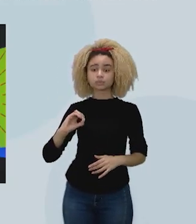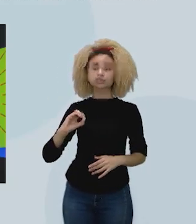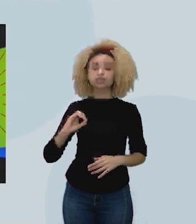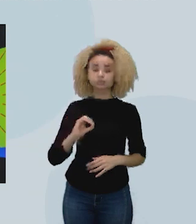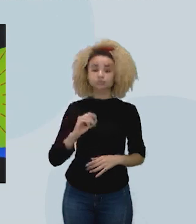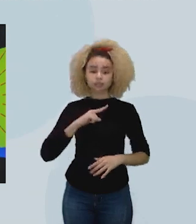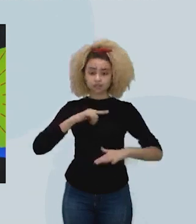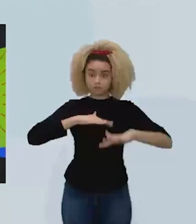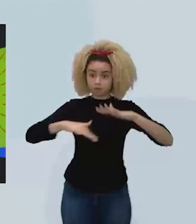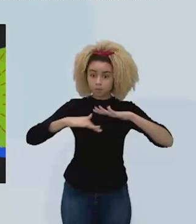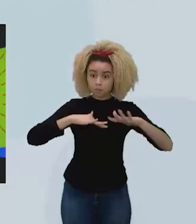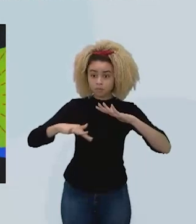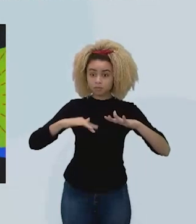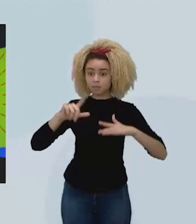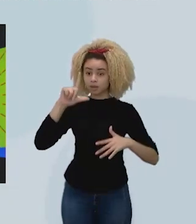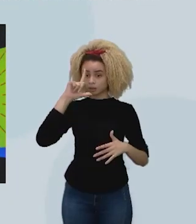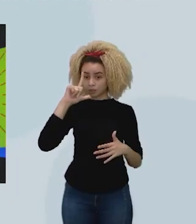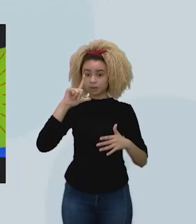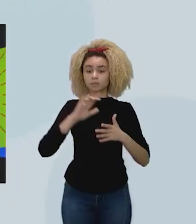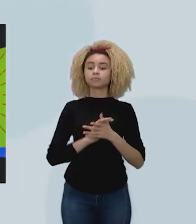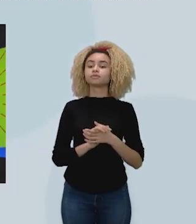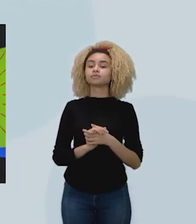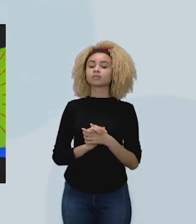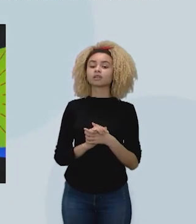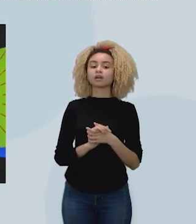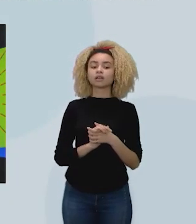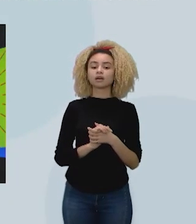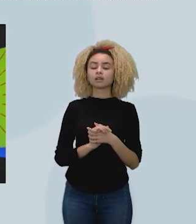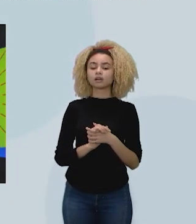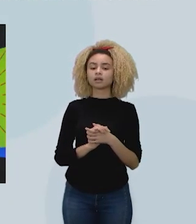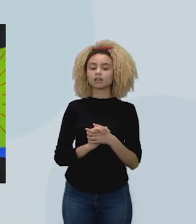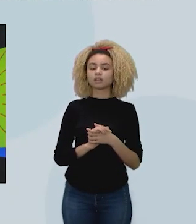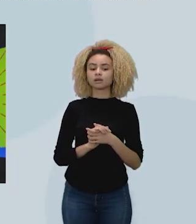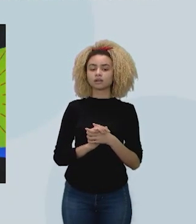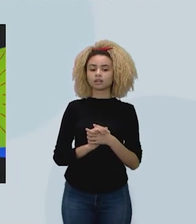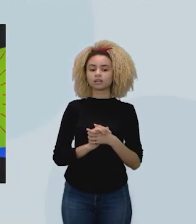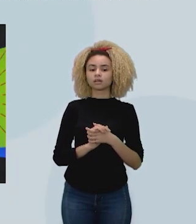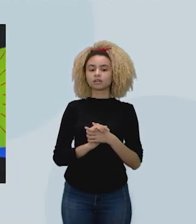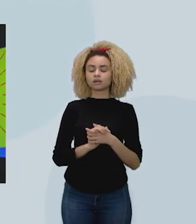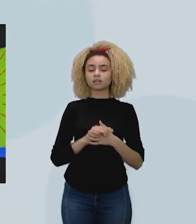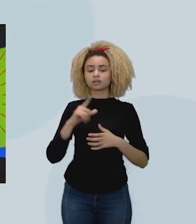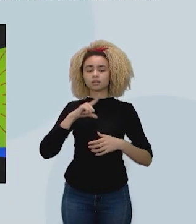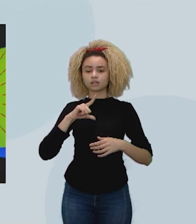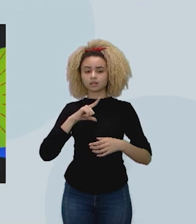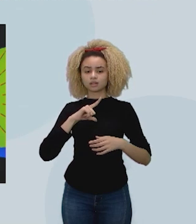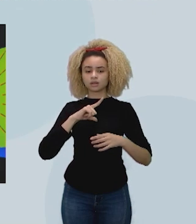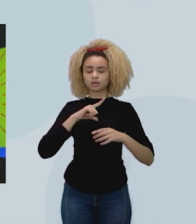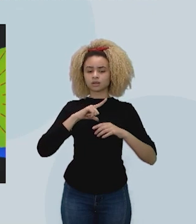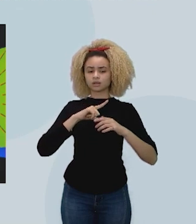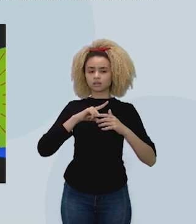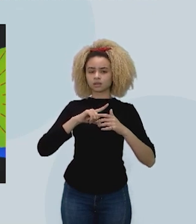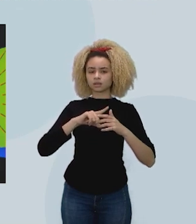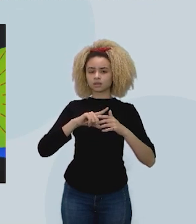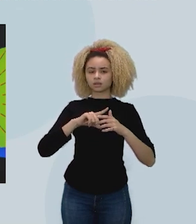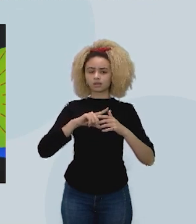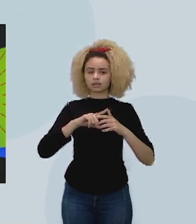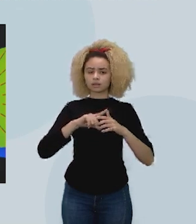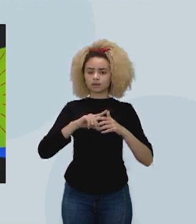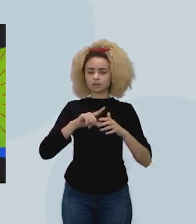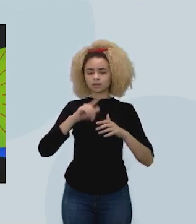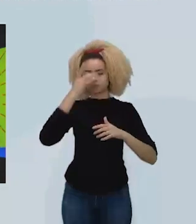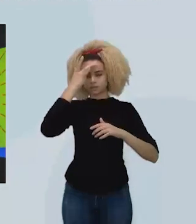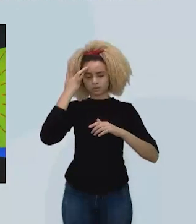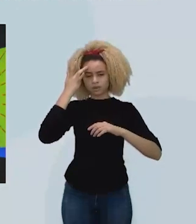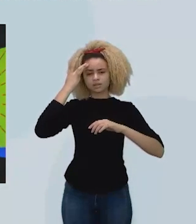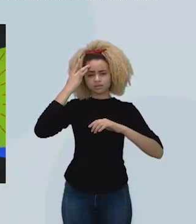um movimento alemão chamado Krautrock, tá? Que aí nós temos bandas como o No e o Kraftwerk, né, que foram,